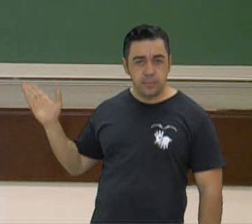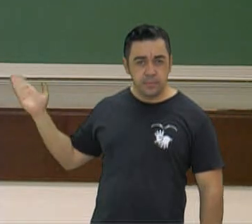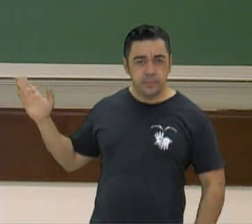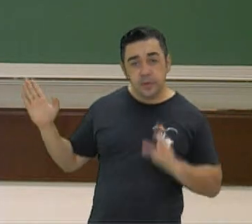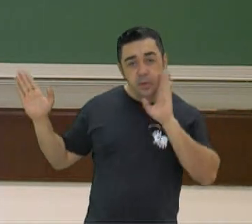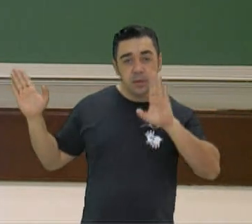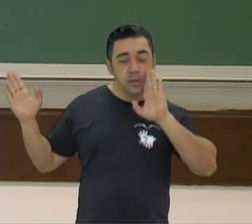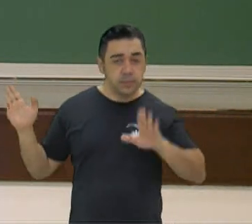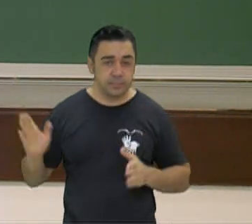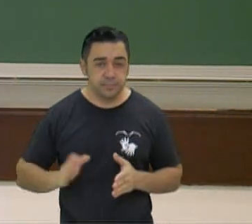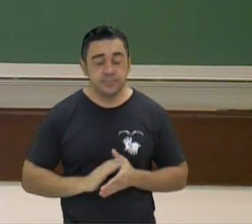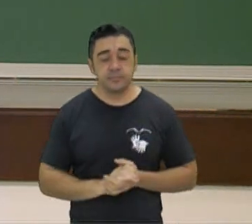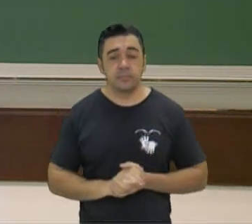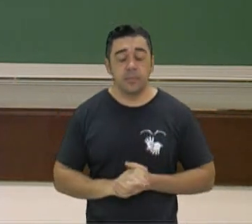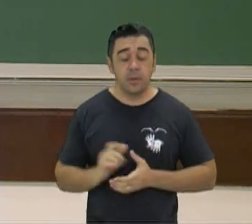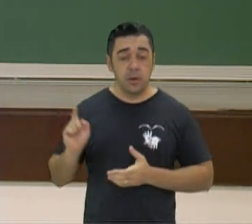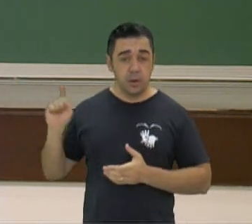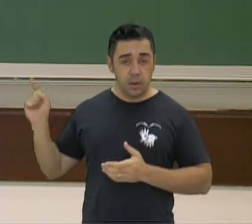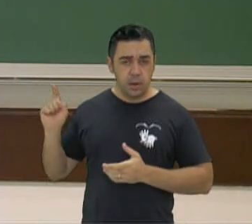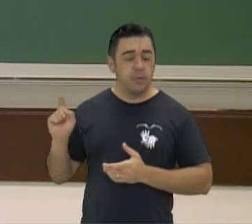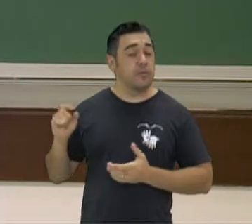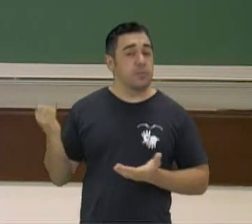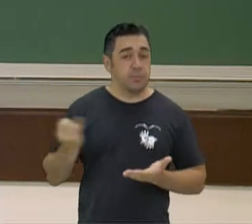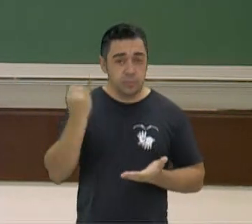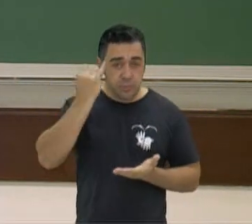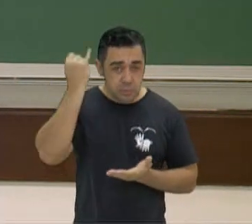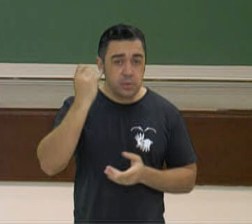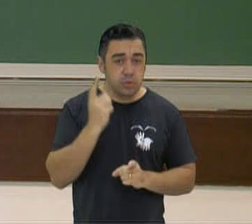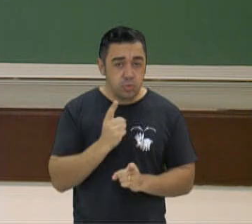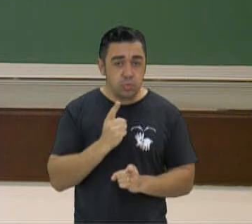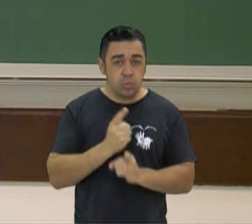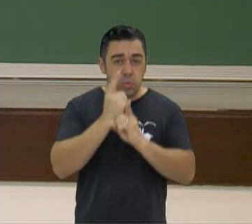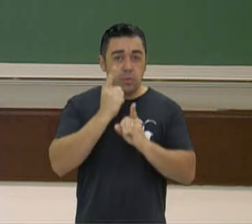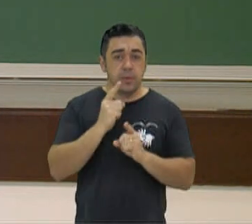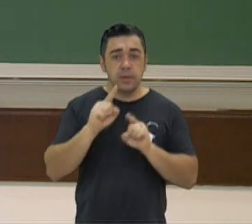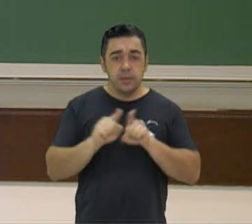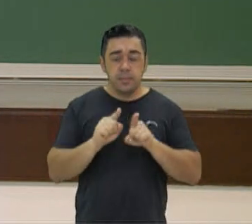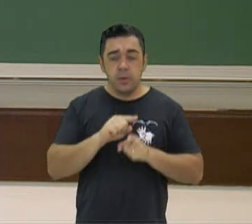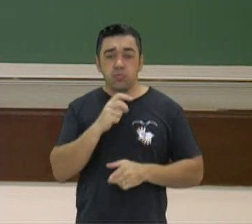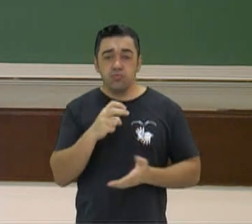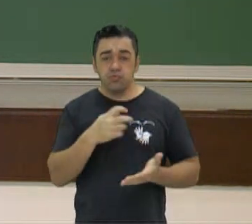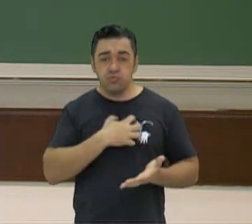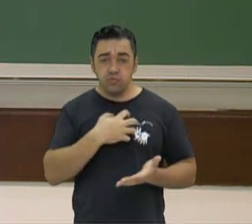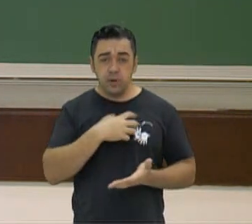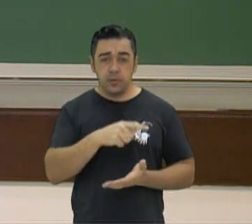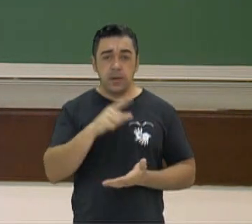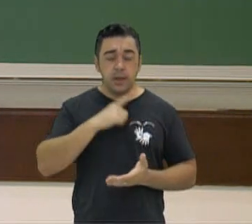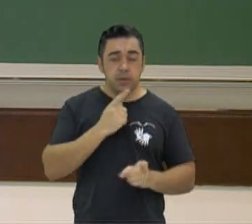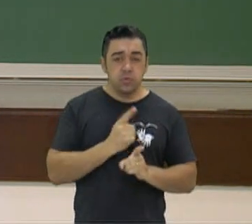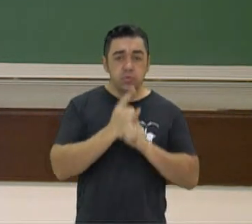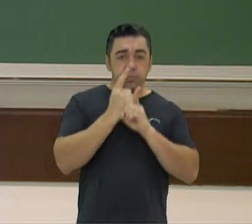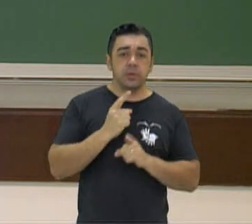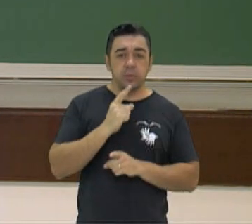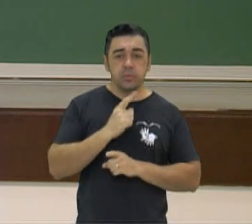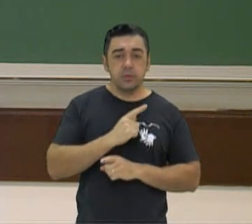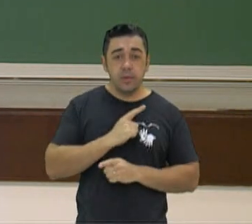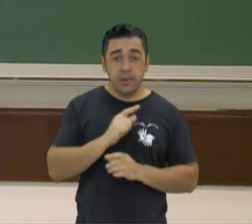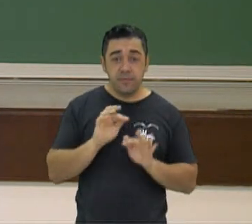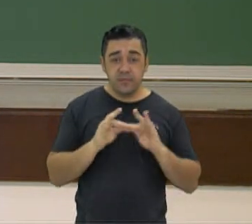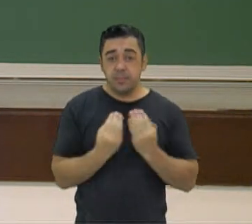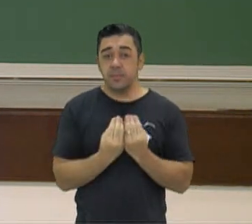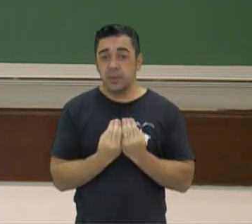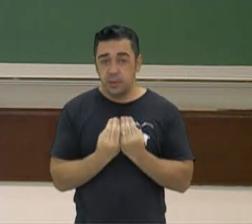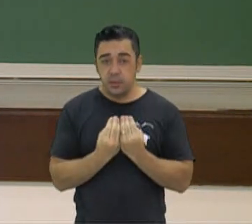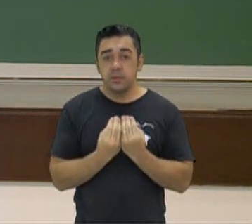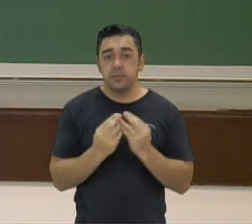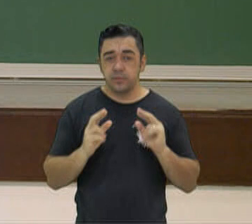que bacana. A descoberta dele foi tão importante que, além da espécie, ele descobriu um gênero e uma família,